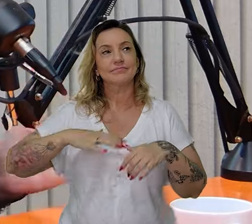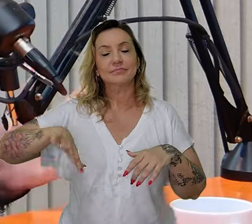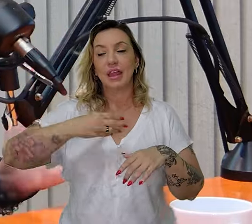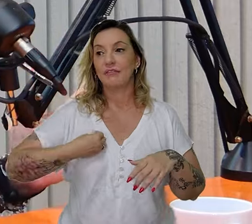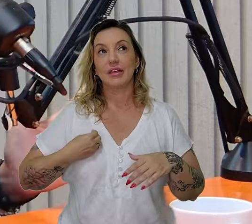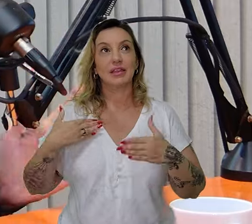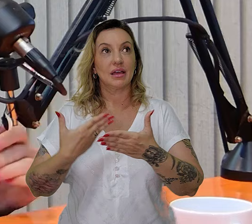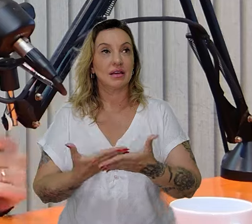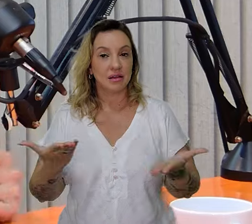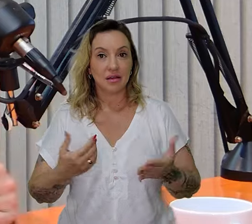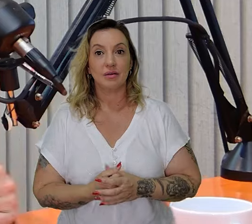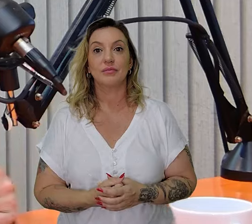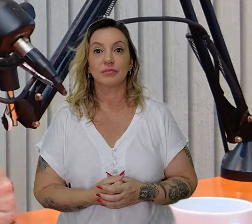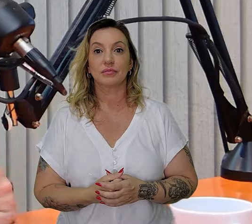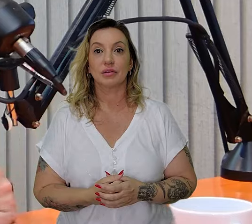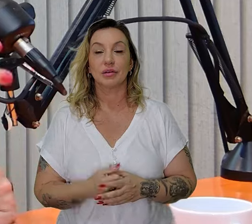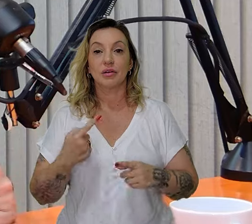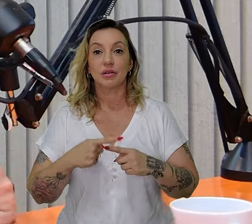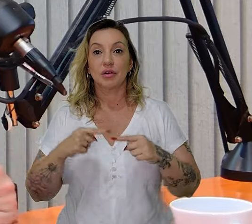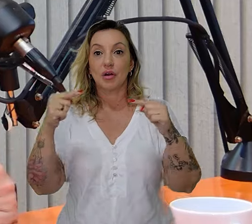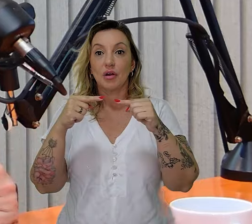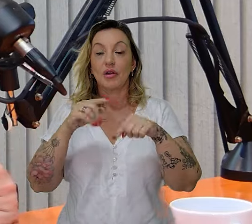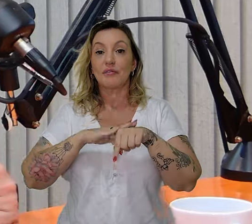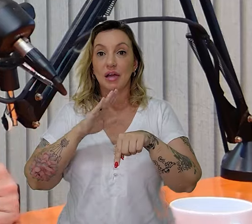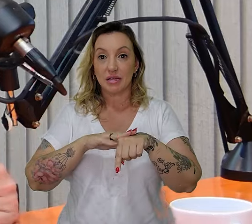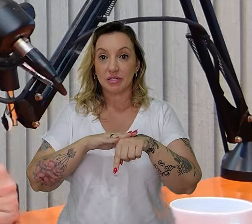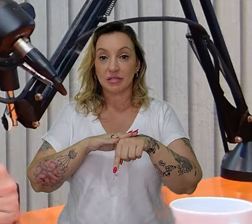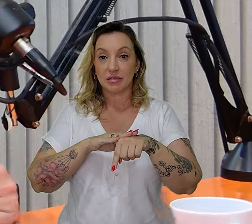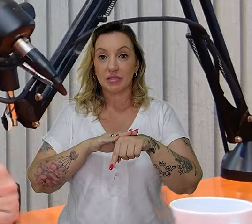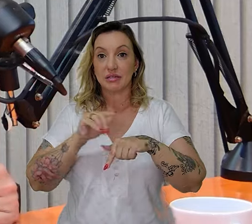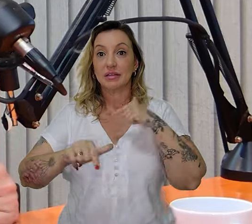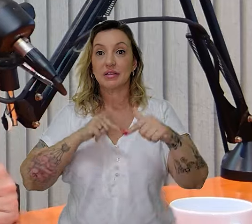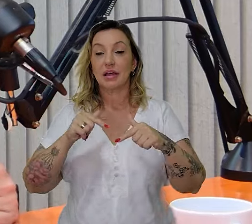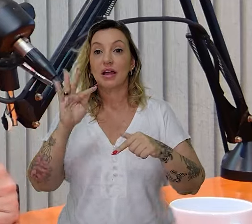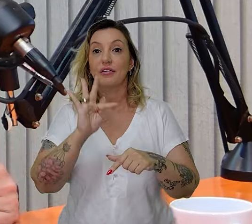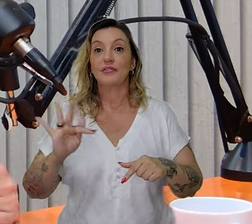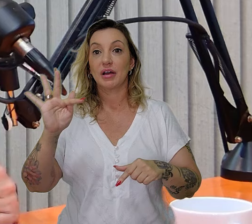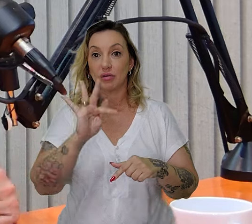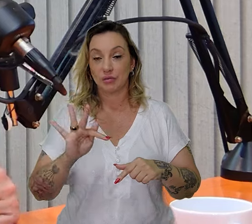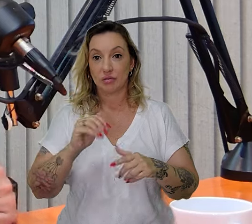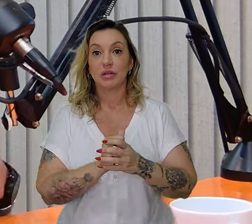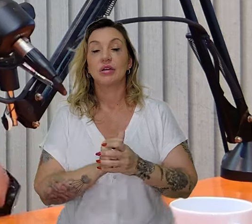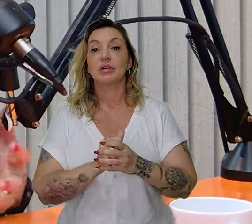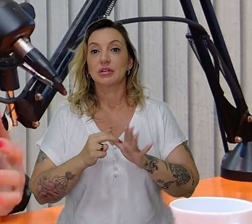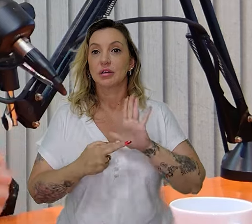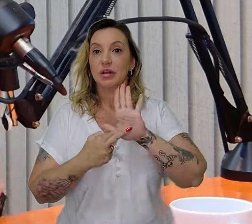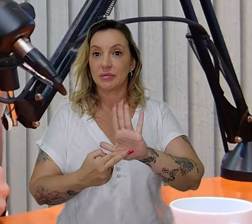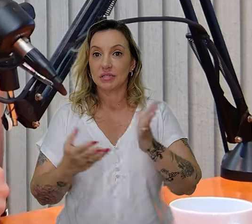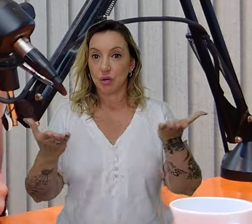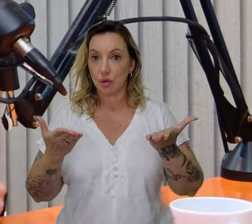resto da minha vida e hoje tem muito a ver com o que eu faço inclusive do meu no meu trabalho na universidade que que que eu